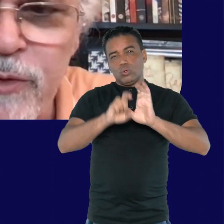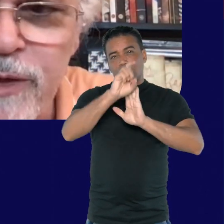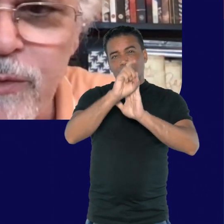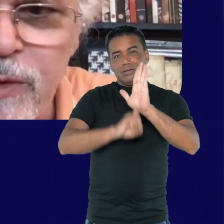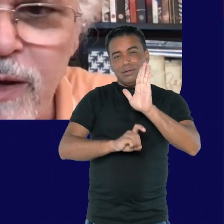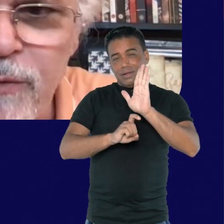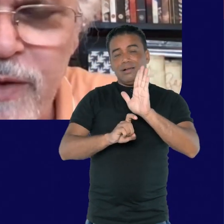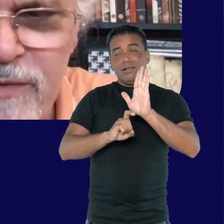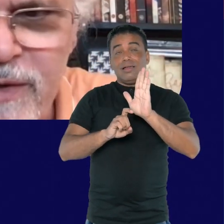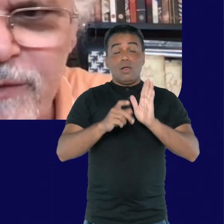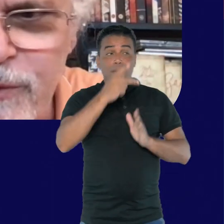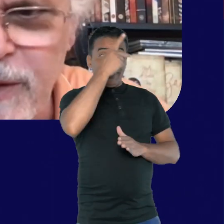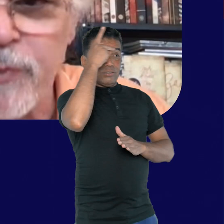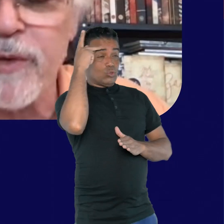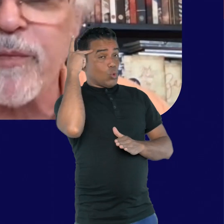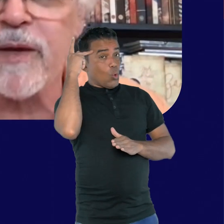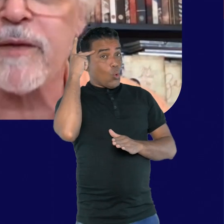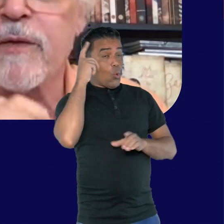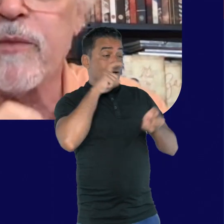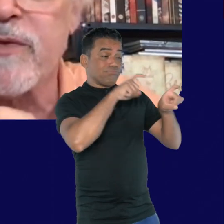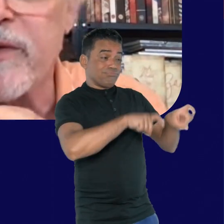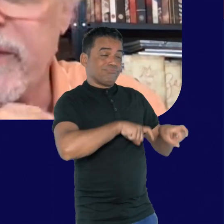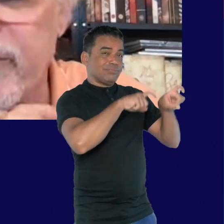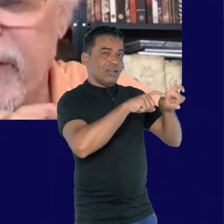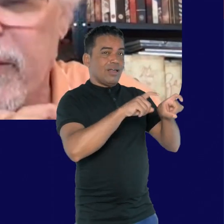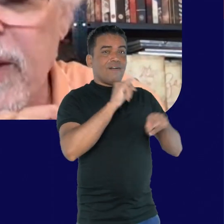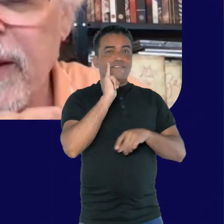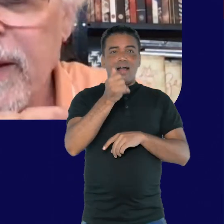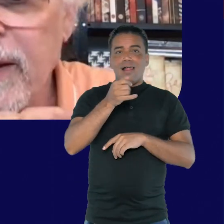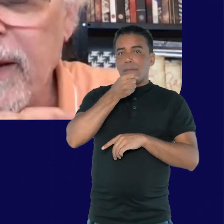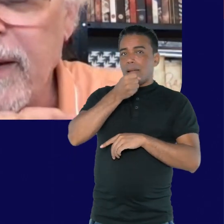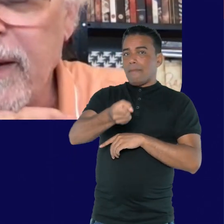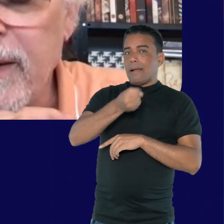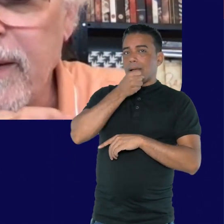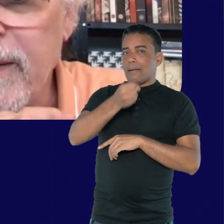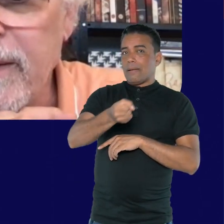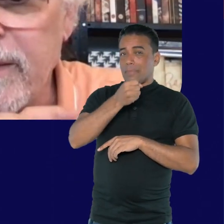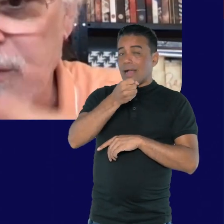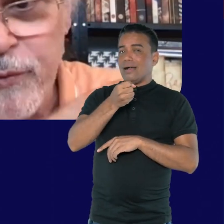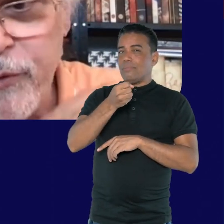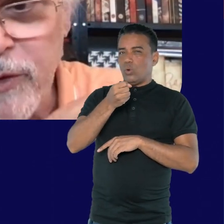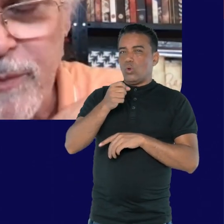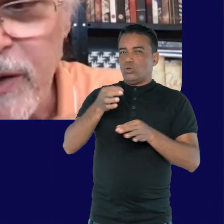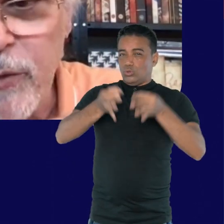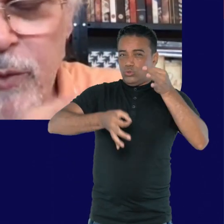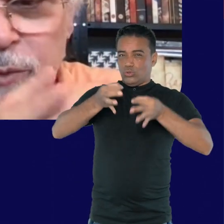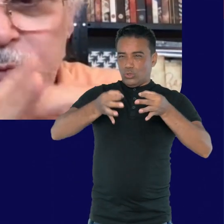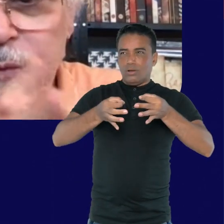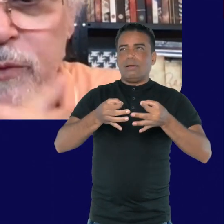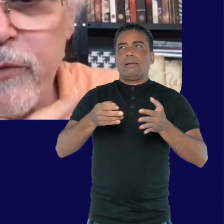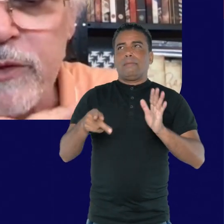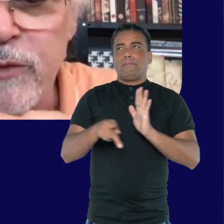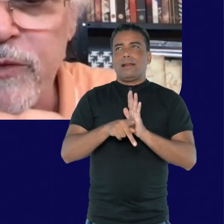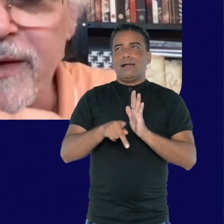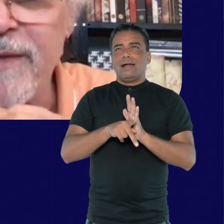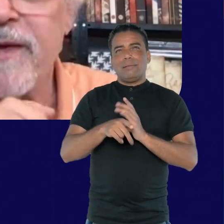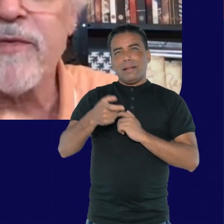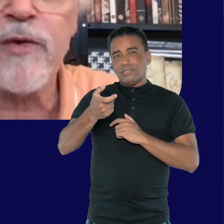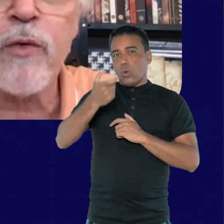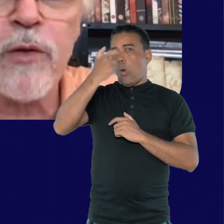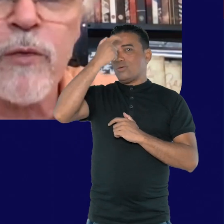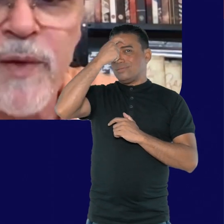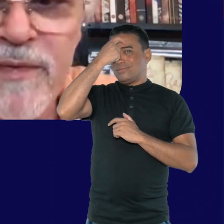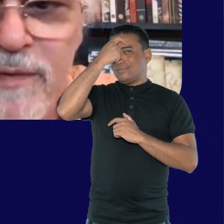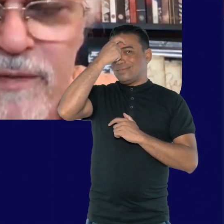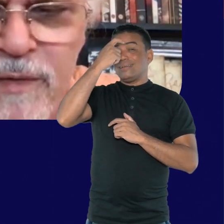pessoa da zona rural fazendo um depoimento a um escrivão, Então, funciona meio como um fluxo de consciência.